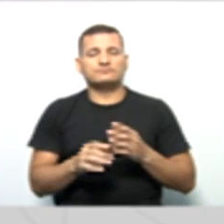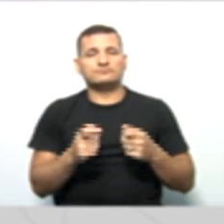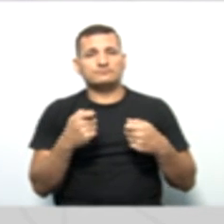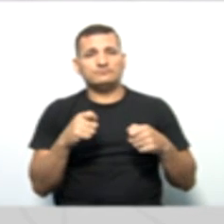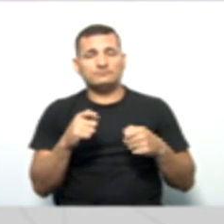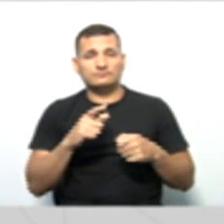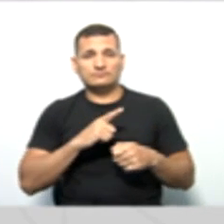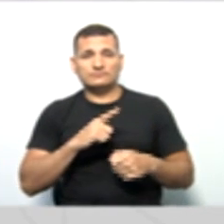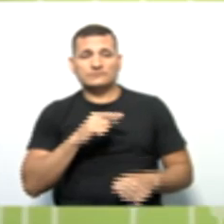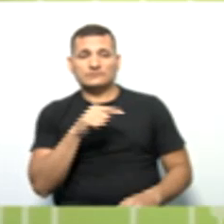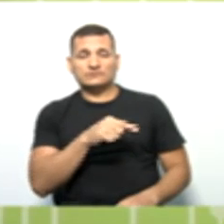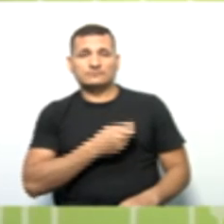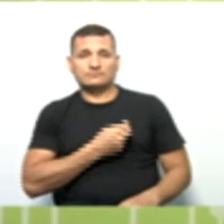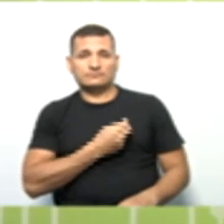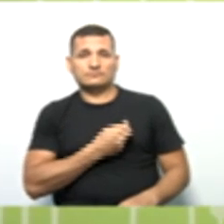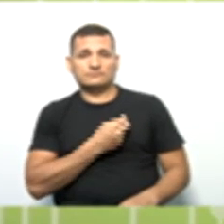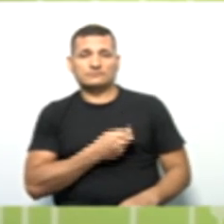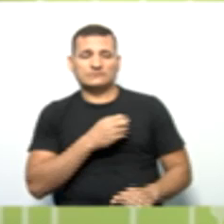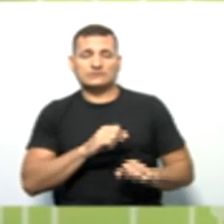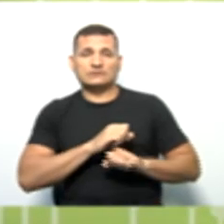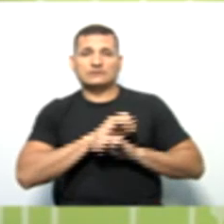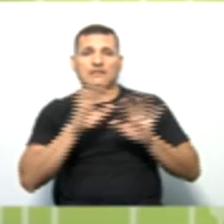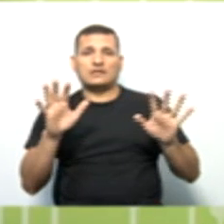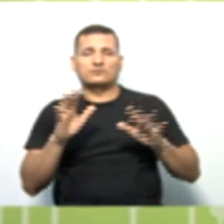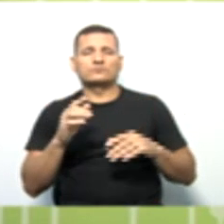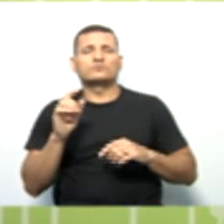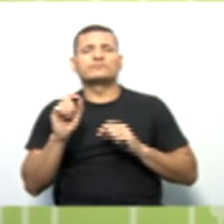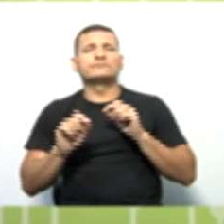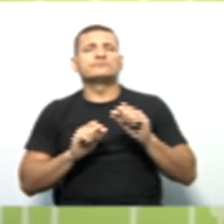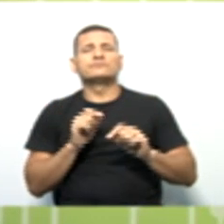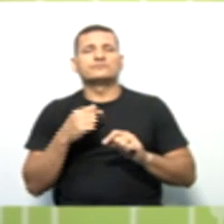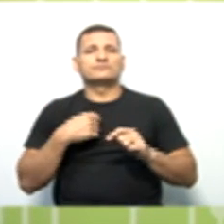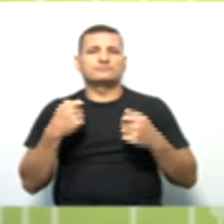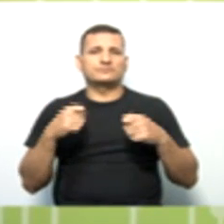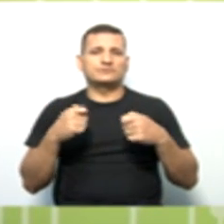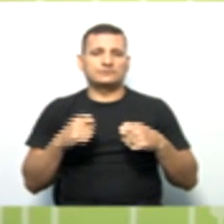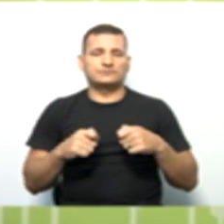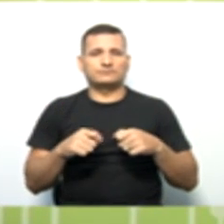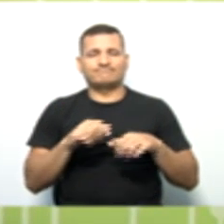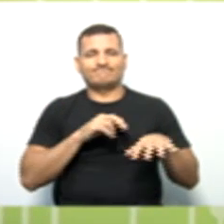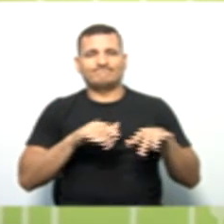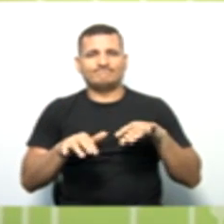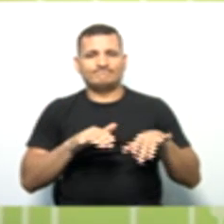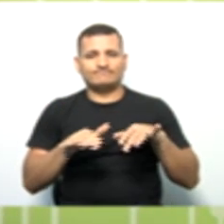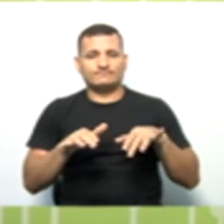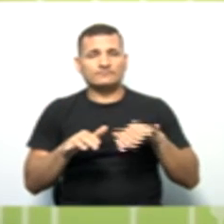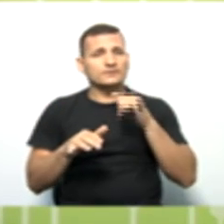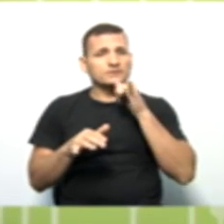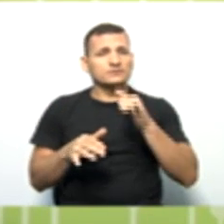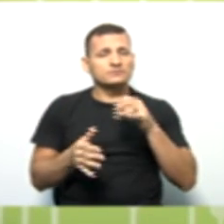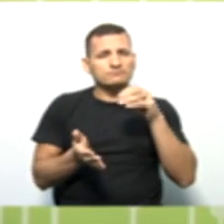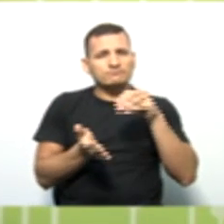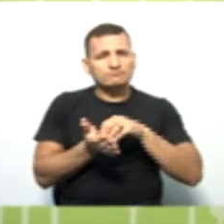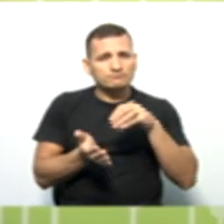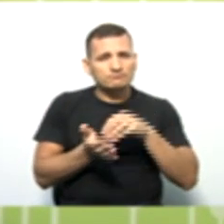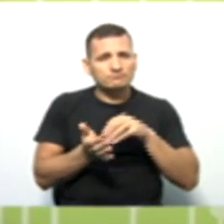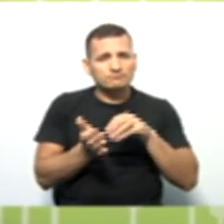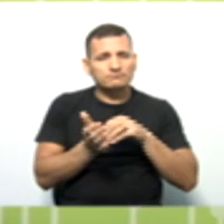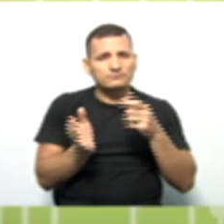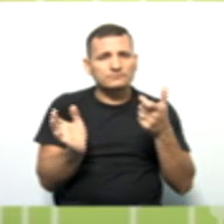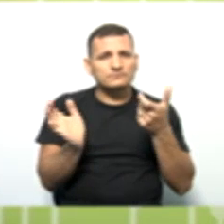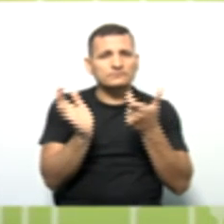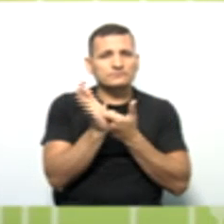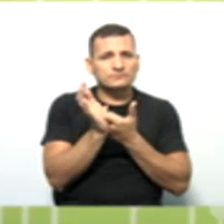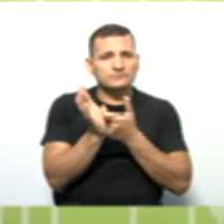lá escrito de uma forma clara tudo o que eu preciso para poder codificar, tá? Se tiver faltando uma classe, se não